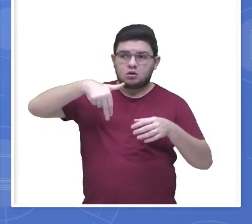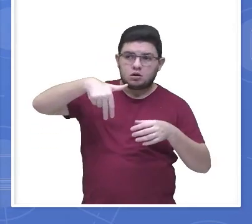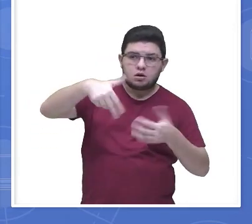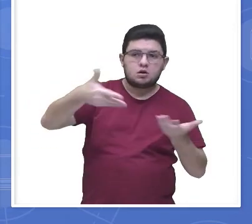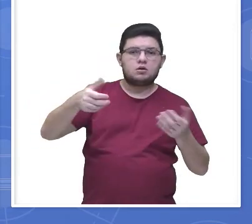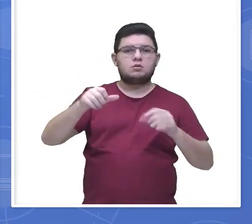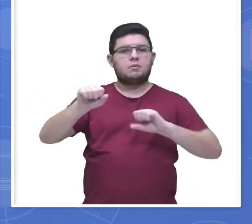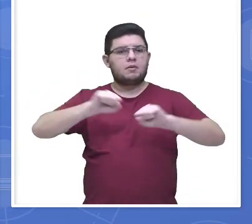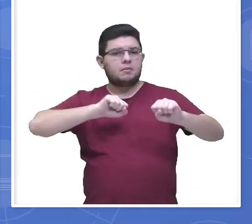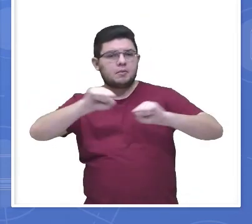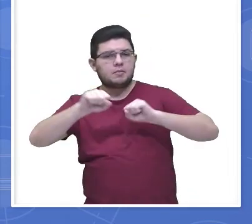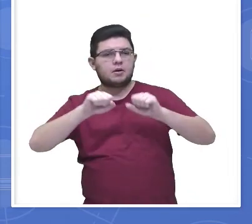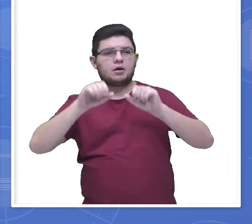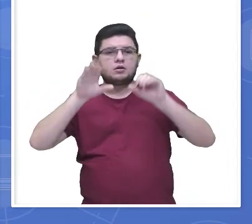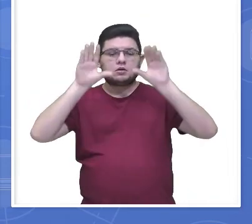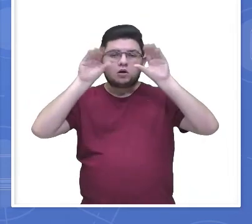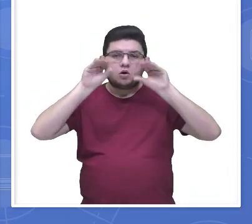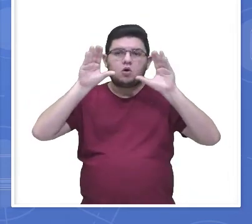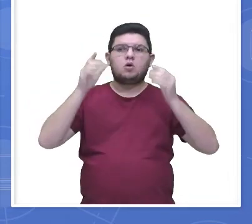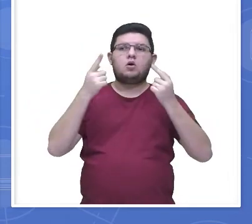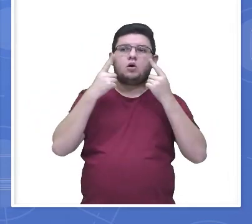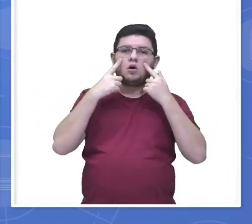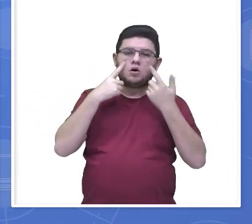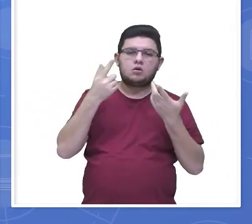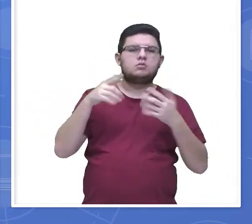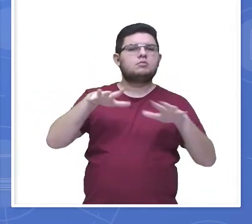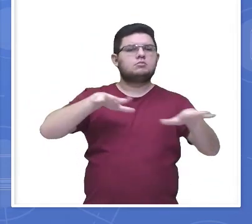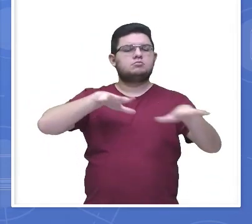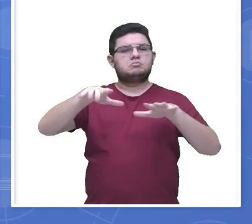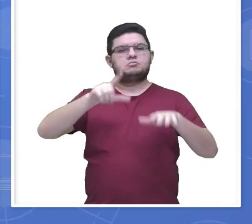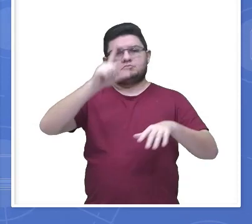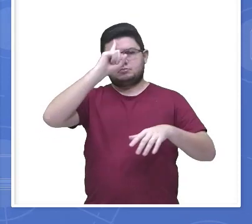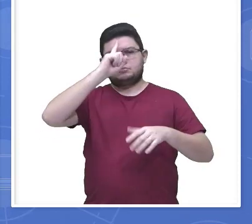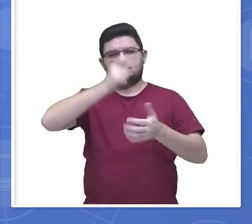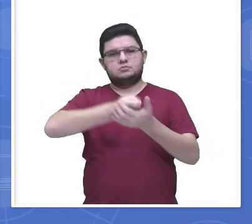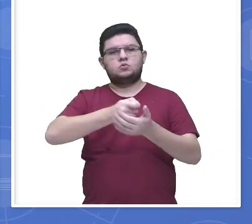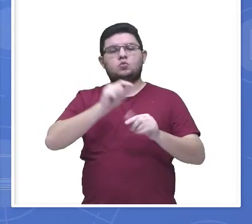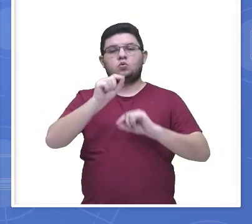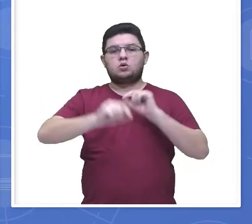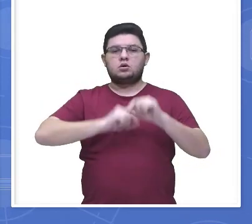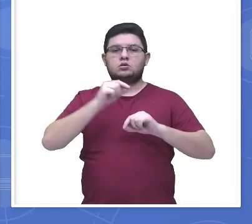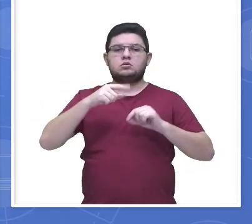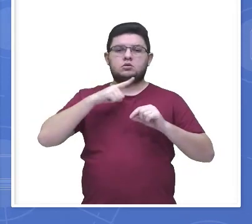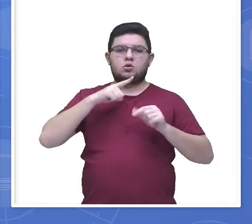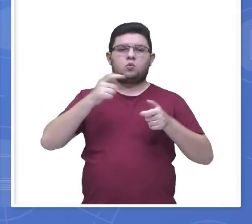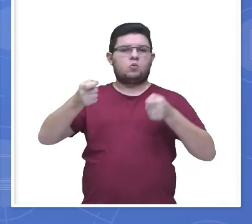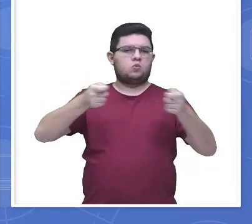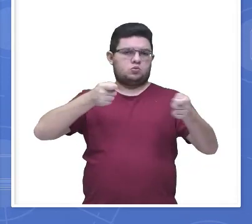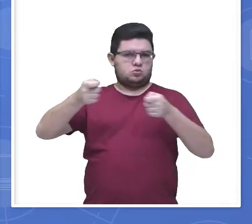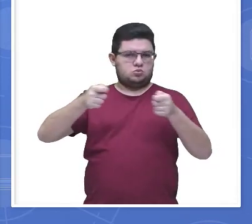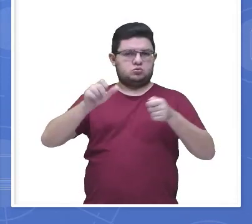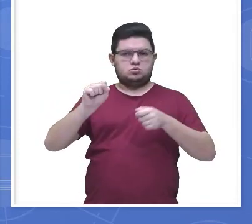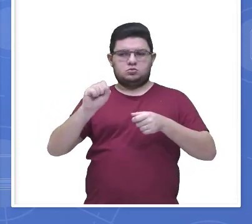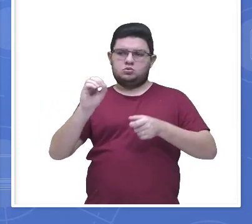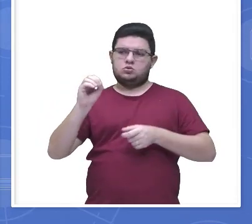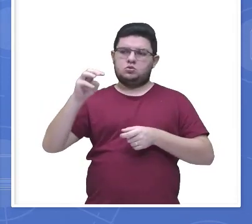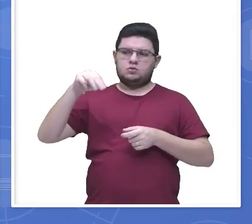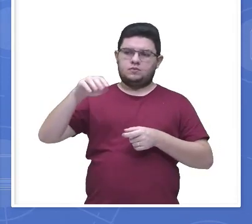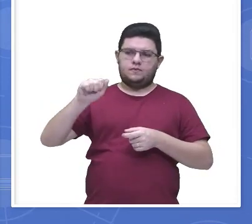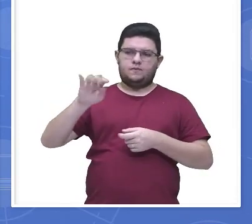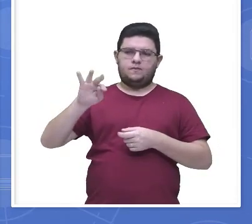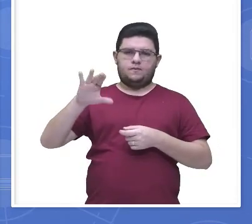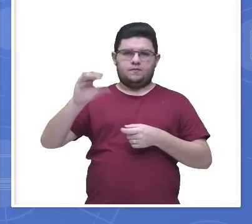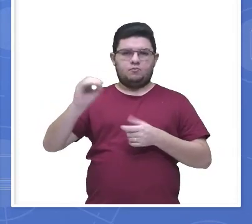fechar e abrir meus olhos. Então, são movimentos controlados ali pelo nosso sistema nervoso somático. Aquelas ações que acontecem